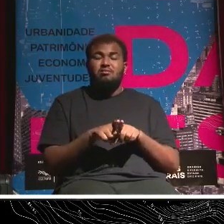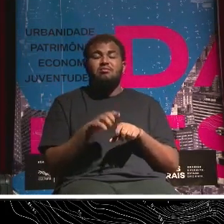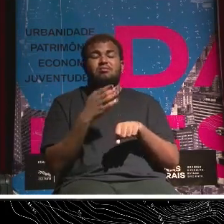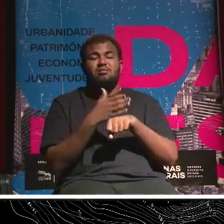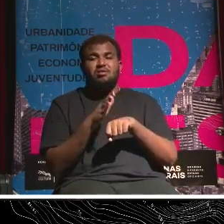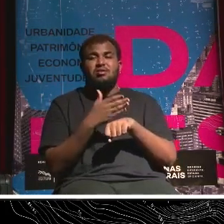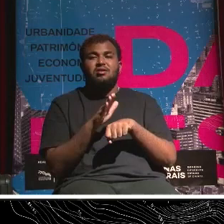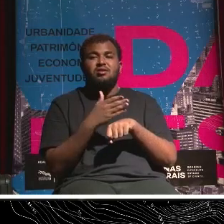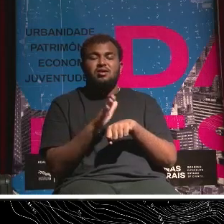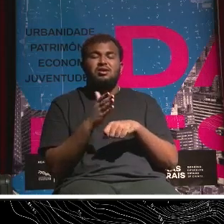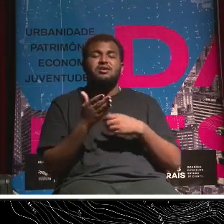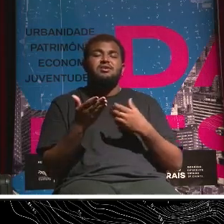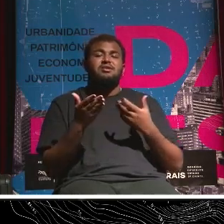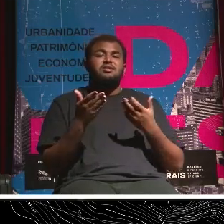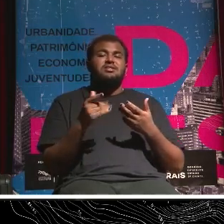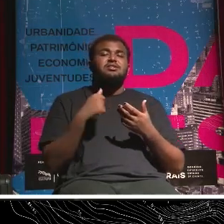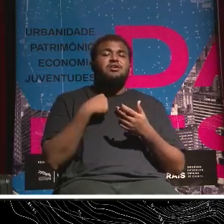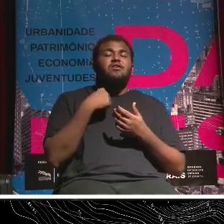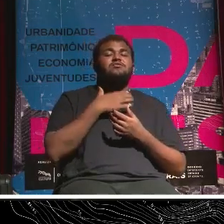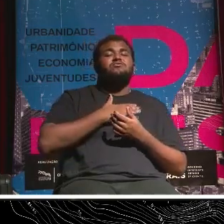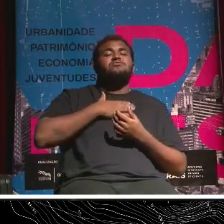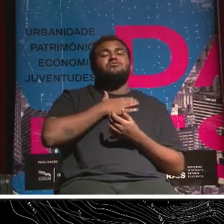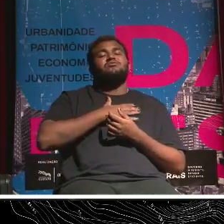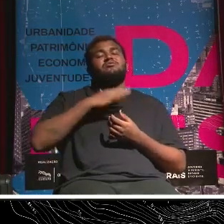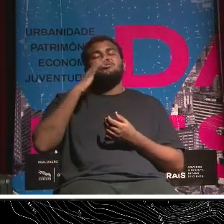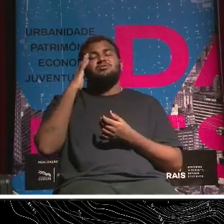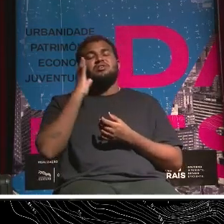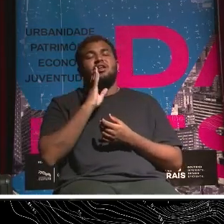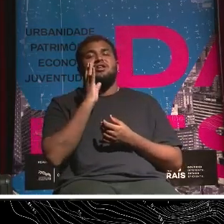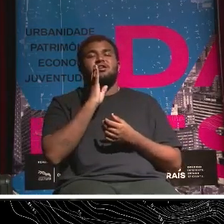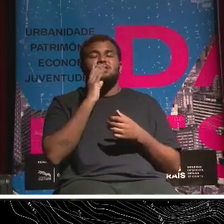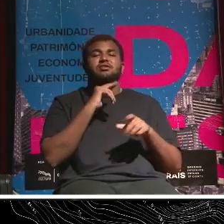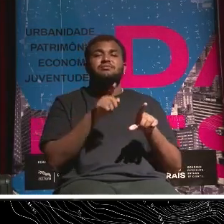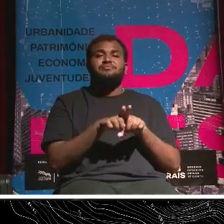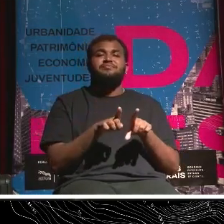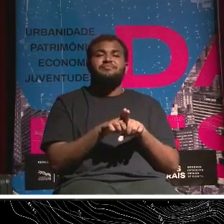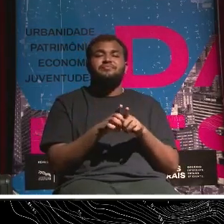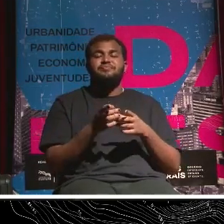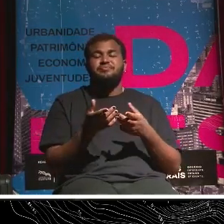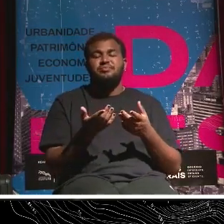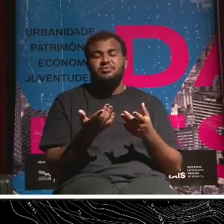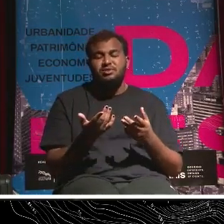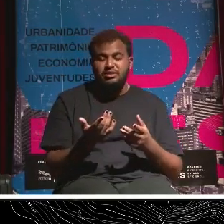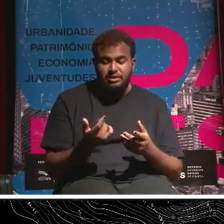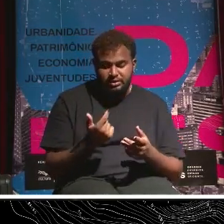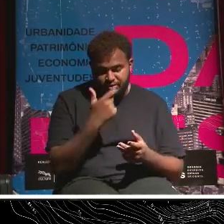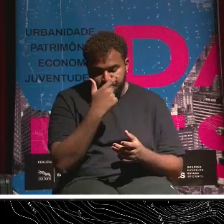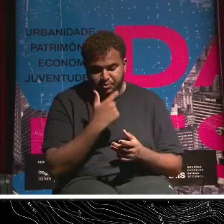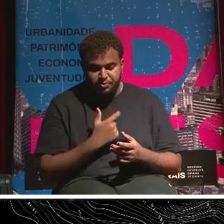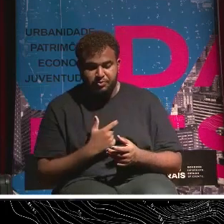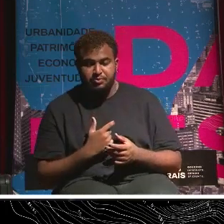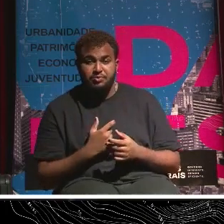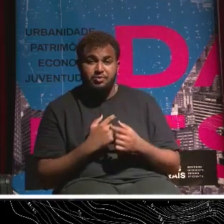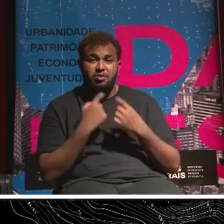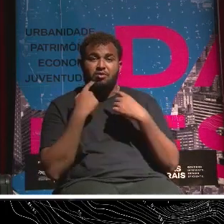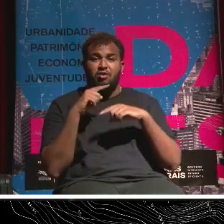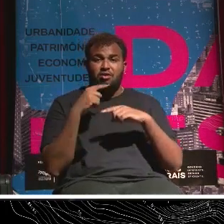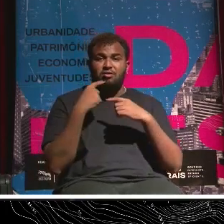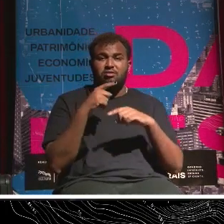Assim, eu acho interessante poder estar nesse lugar. Assim. Eu sou crítica